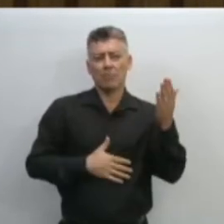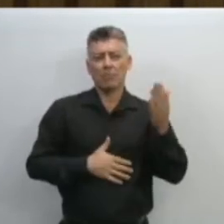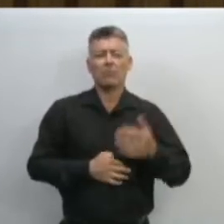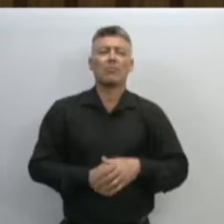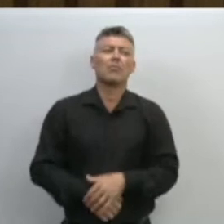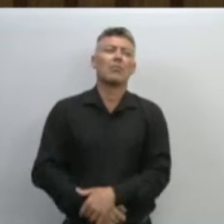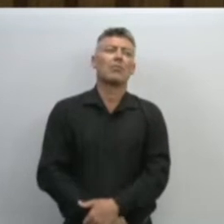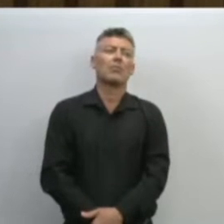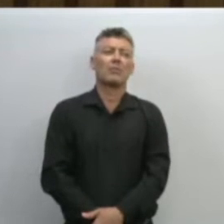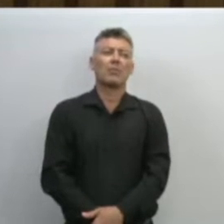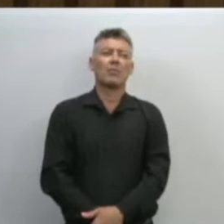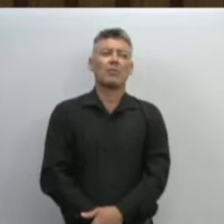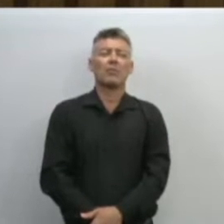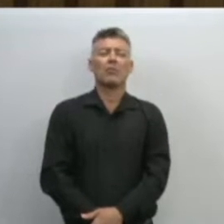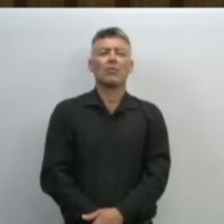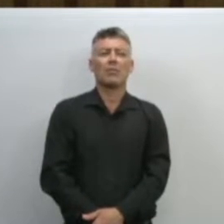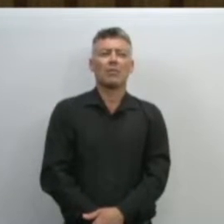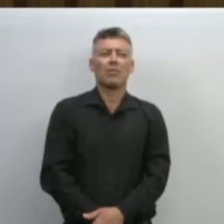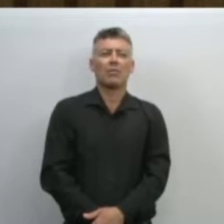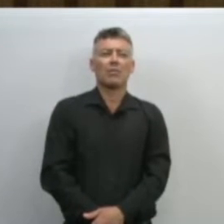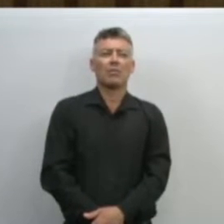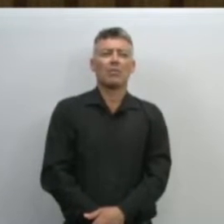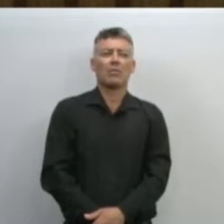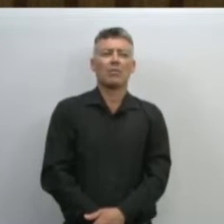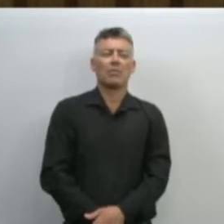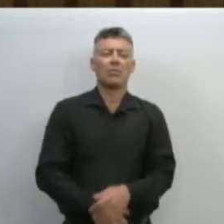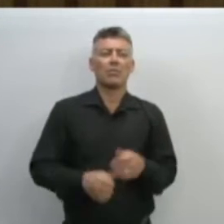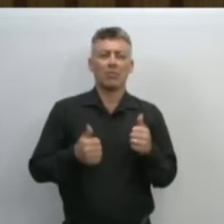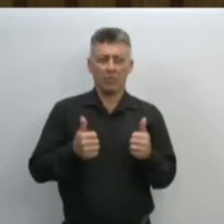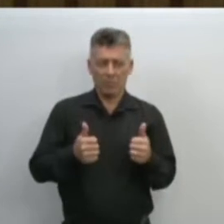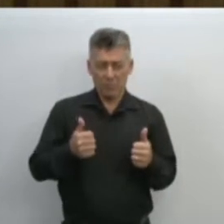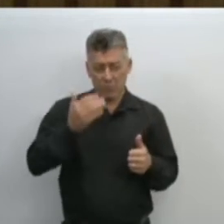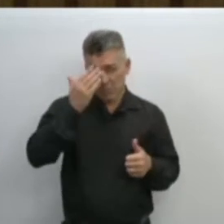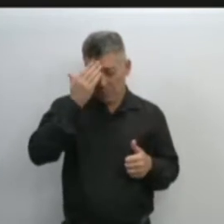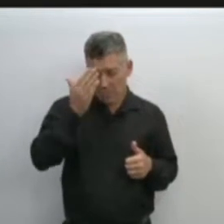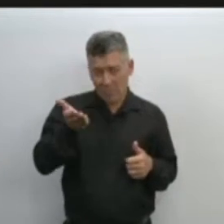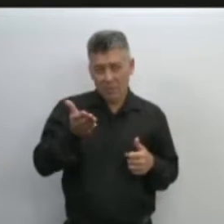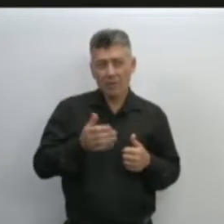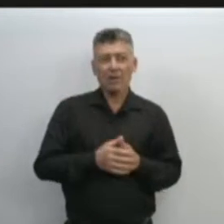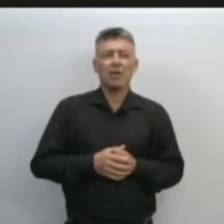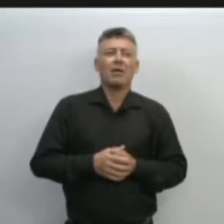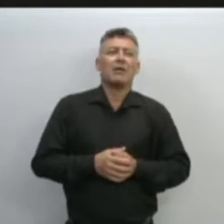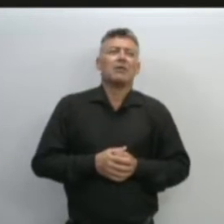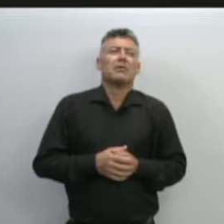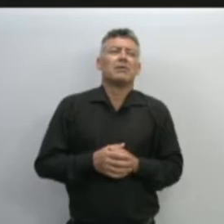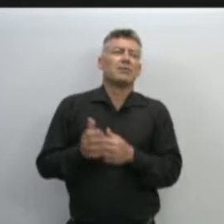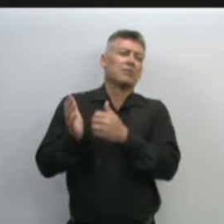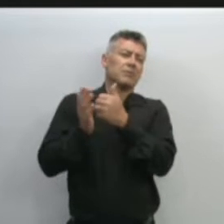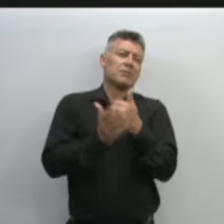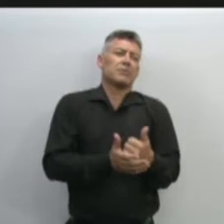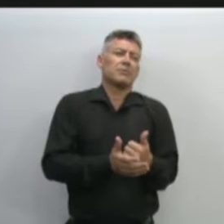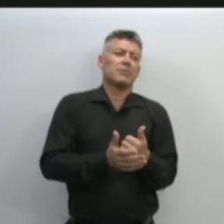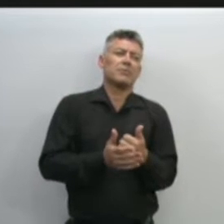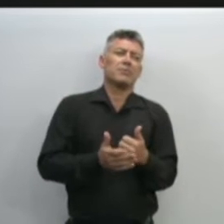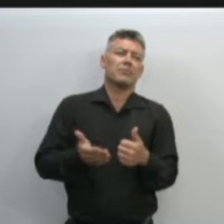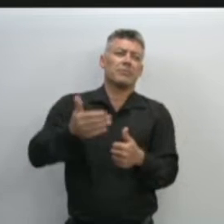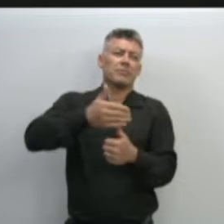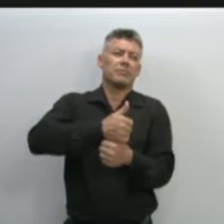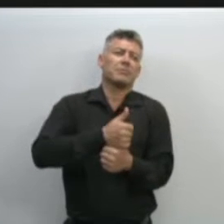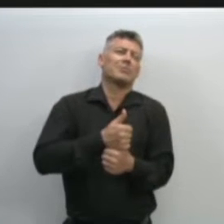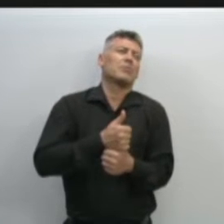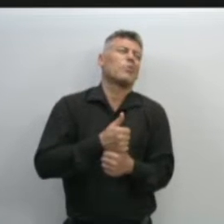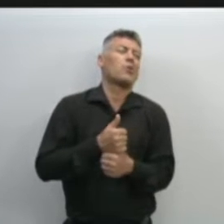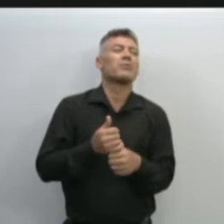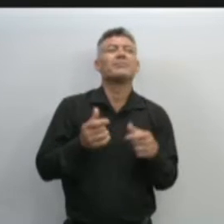favor, Nivaldo. Serei breve, vereadora, já agradecendo. Desde que a doutora Natessa assumiu o cargo no